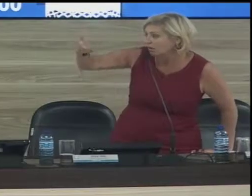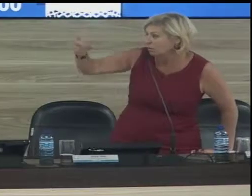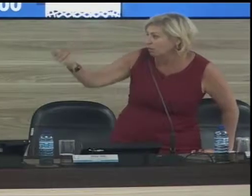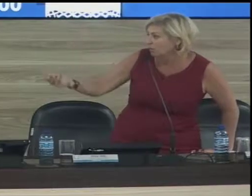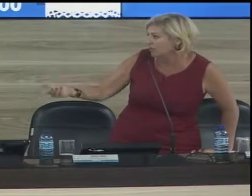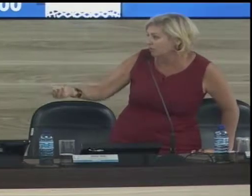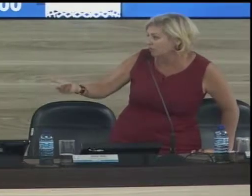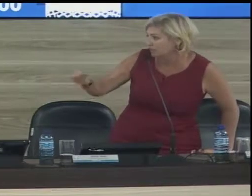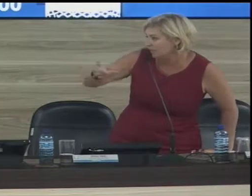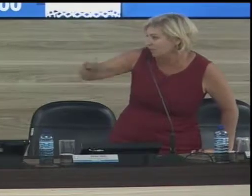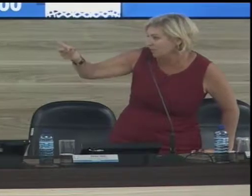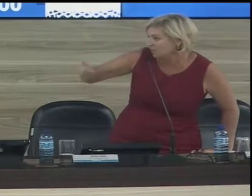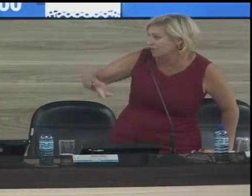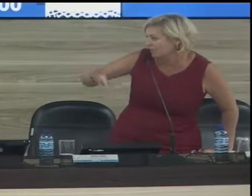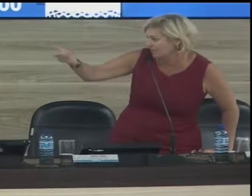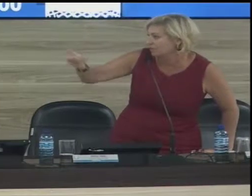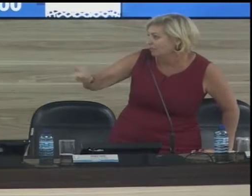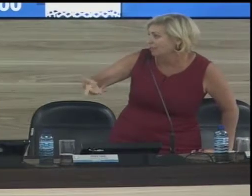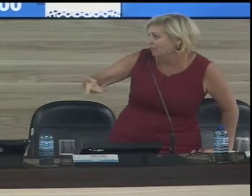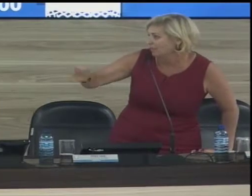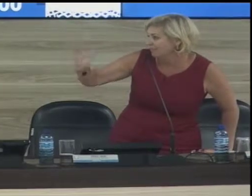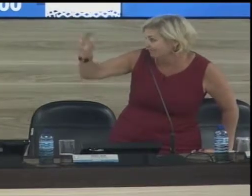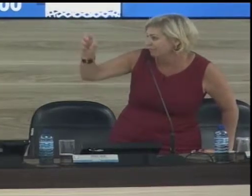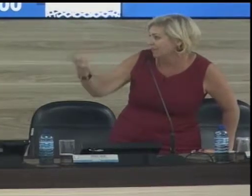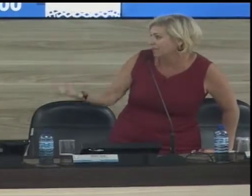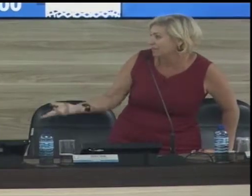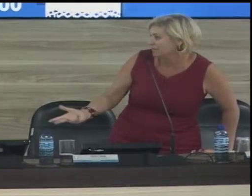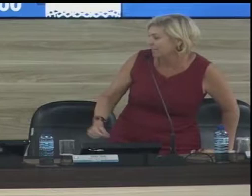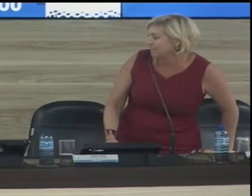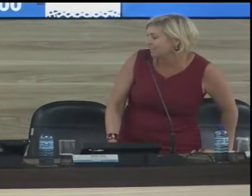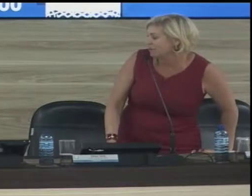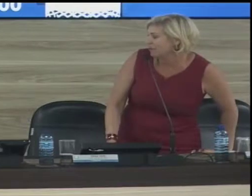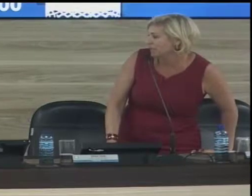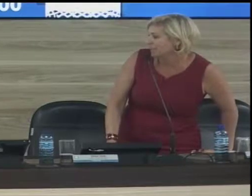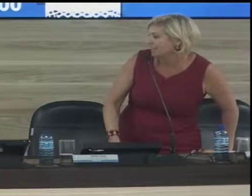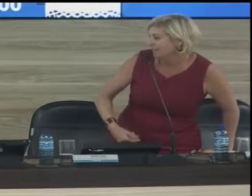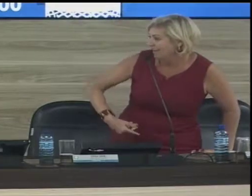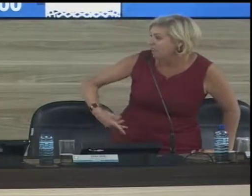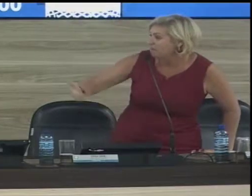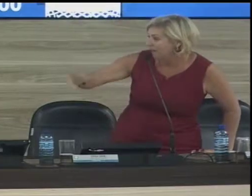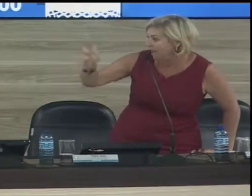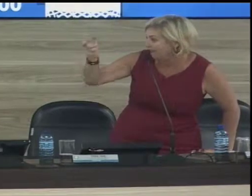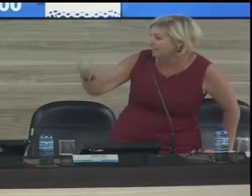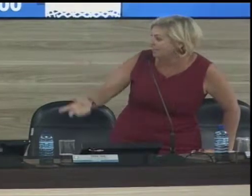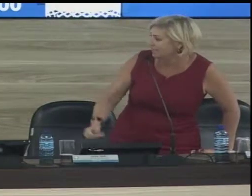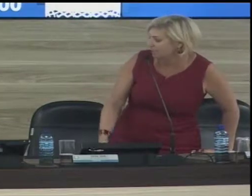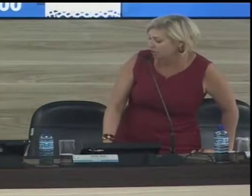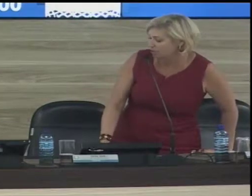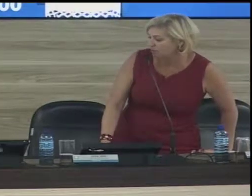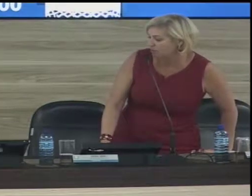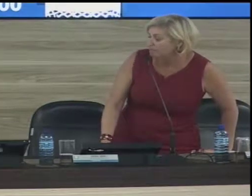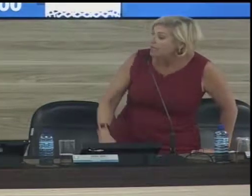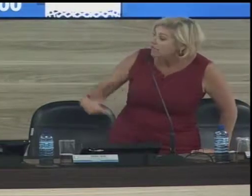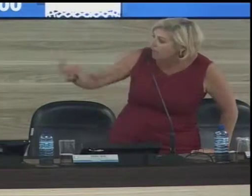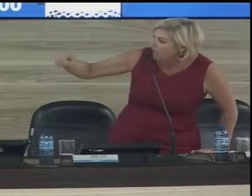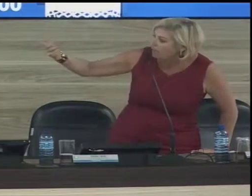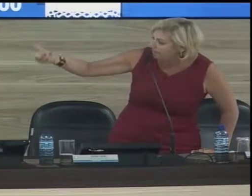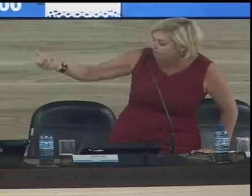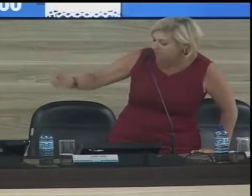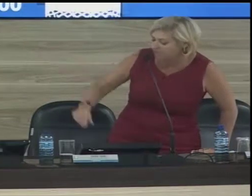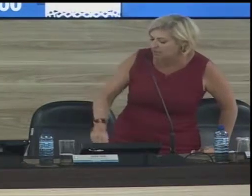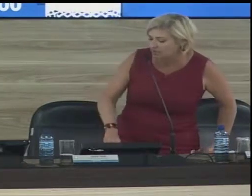fio. E, no momento, nós temos fios que estão para encostar realmente em pé, a criança pode pegar.